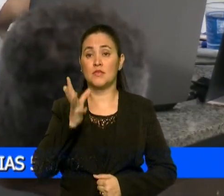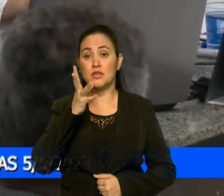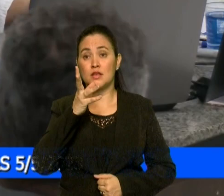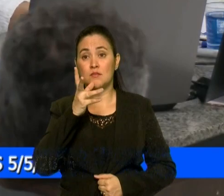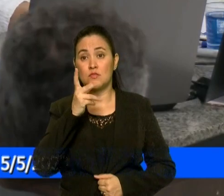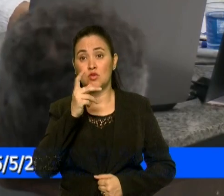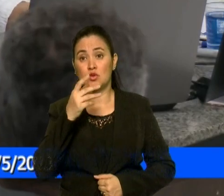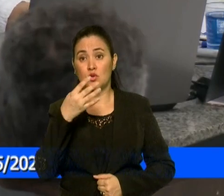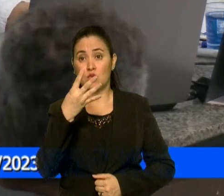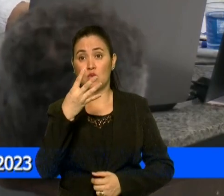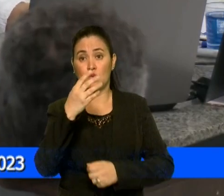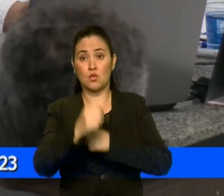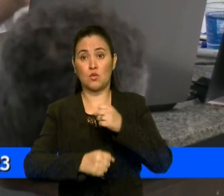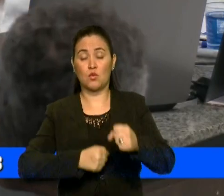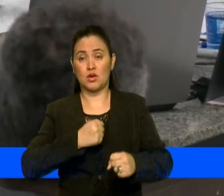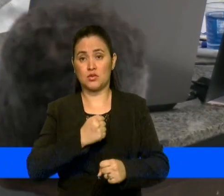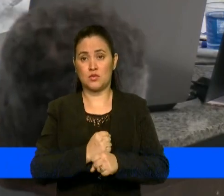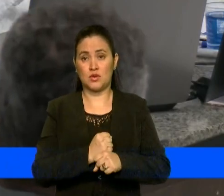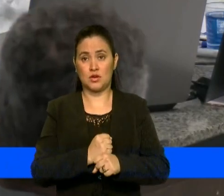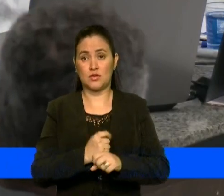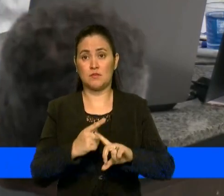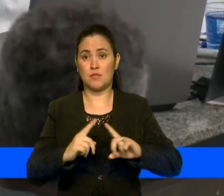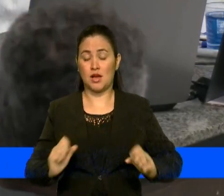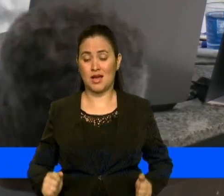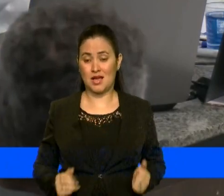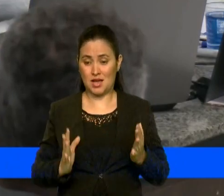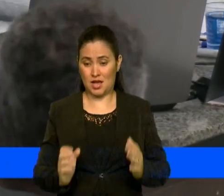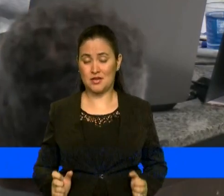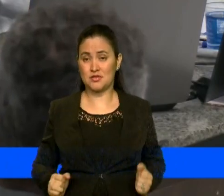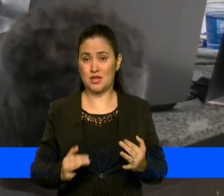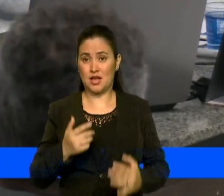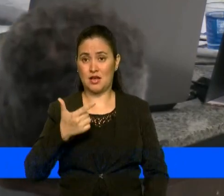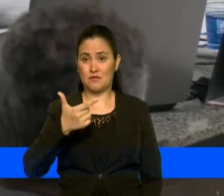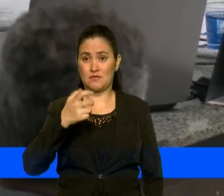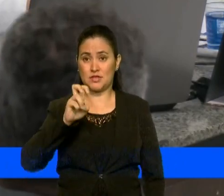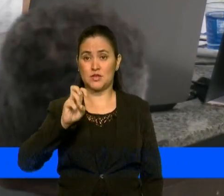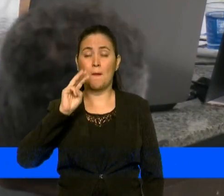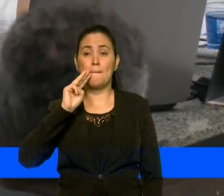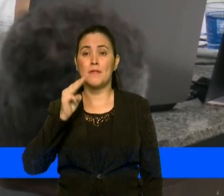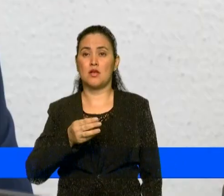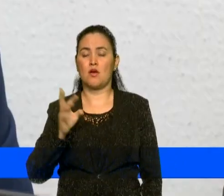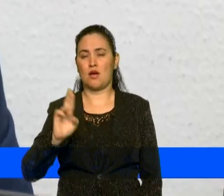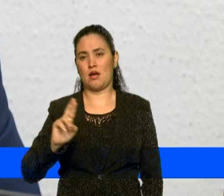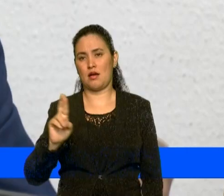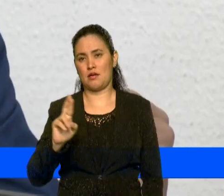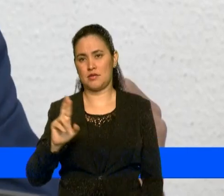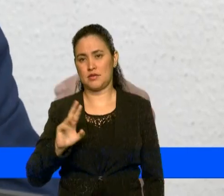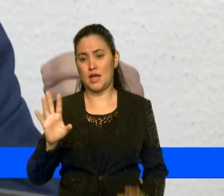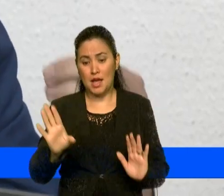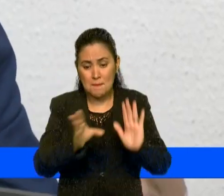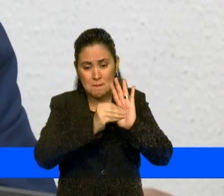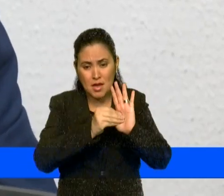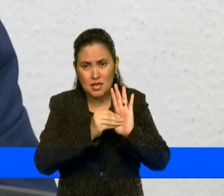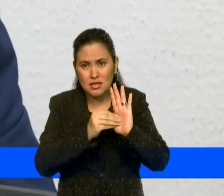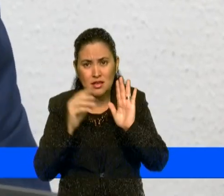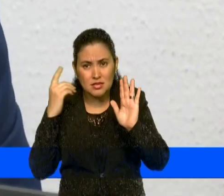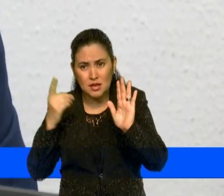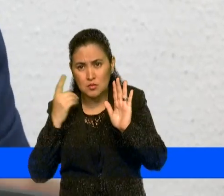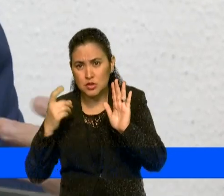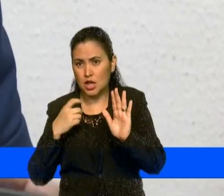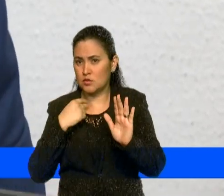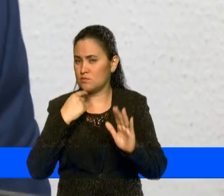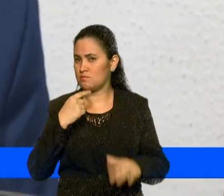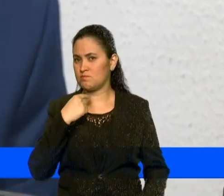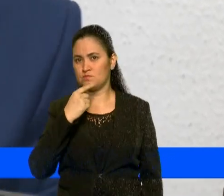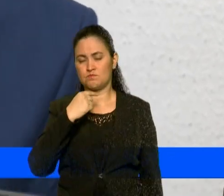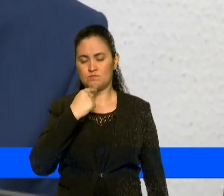de reais, que não tem um real de emenda parlamentar de ninguém, mas que nós nos esforçamos, que era